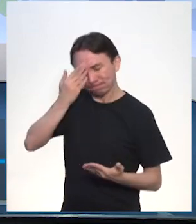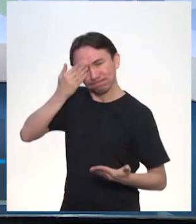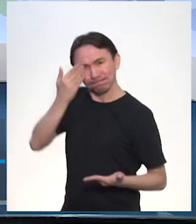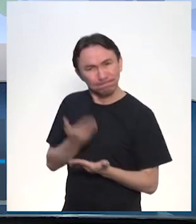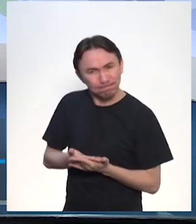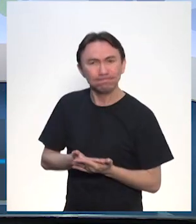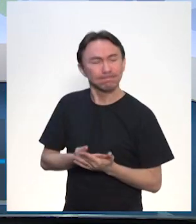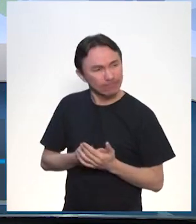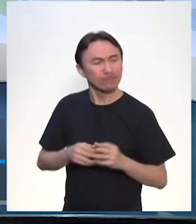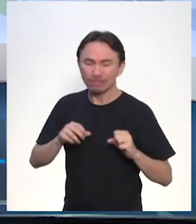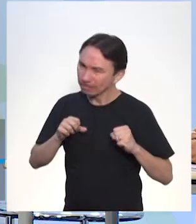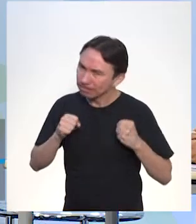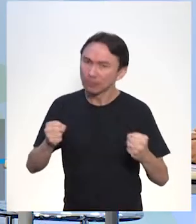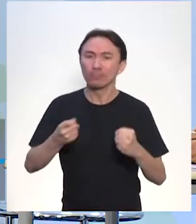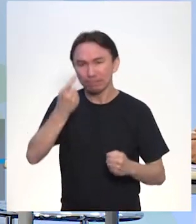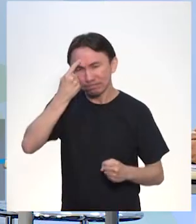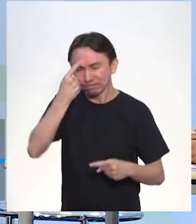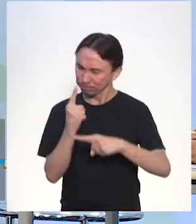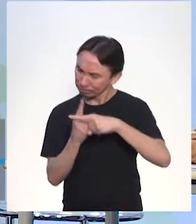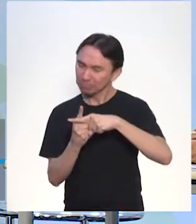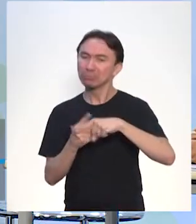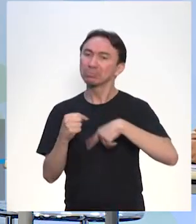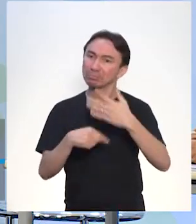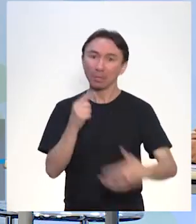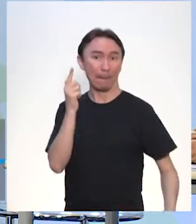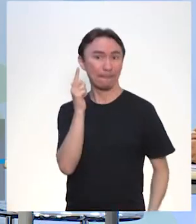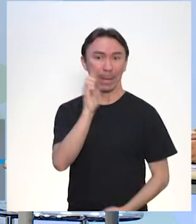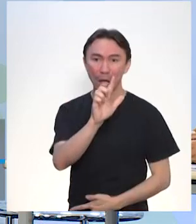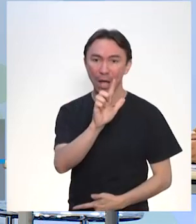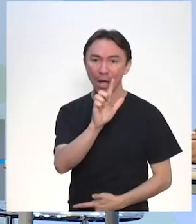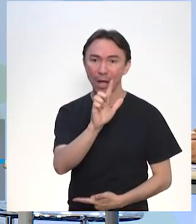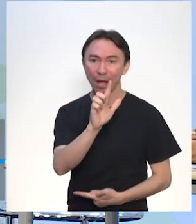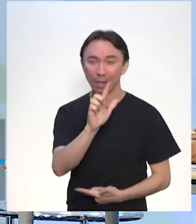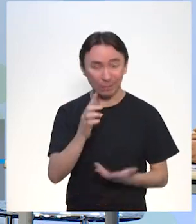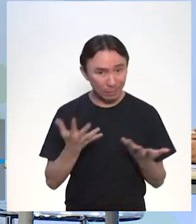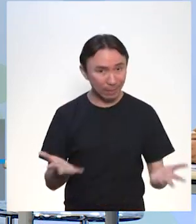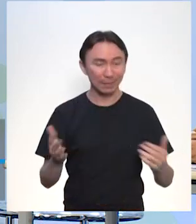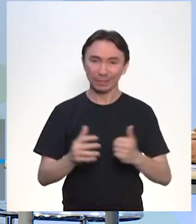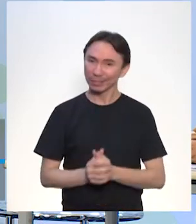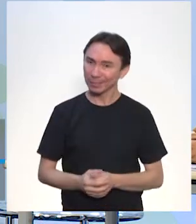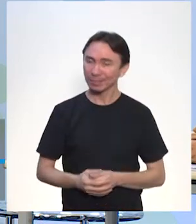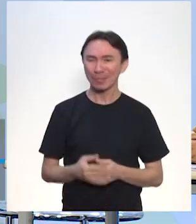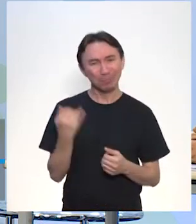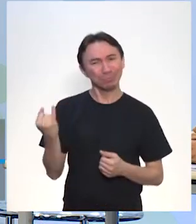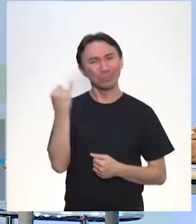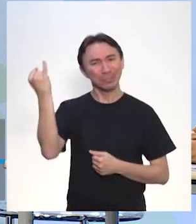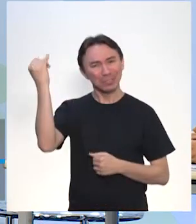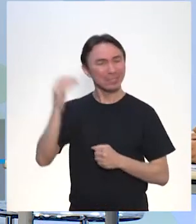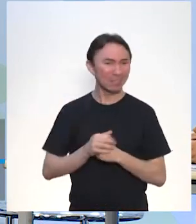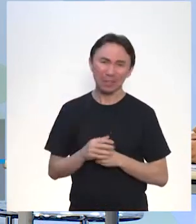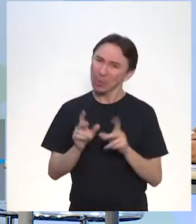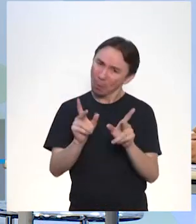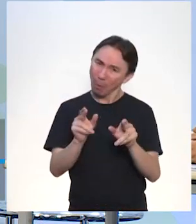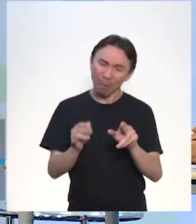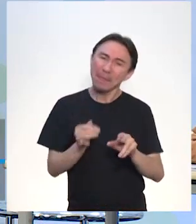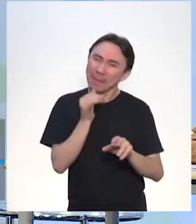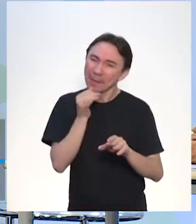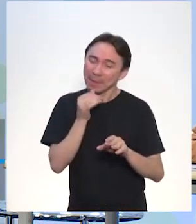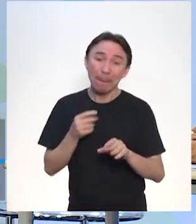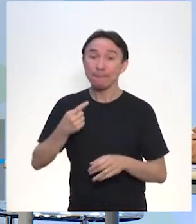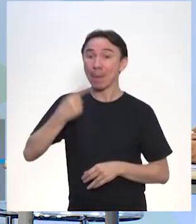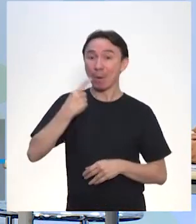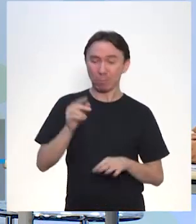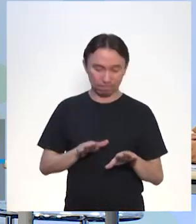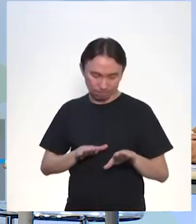dá certo. Muito bem, basta dar o primeiro passo, né? Tem um monte de coisa que a gente acha que não consegue, e a